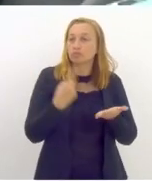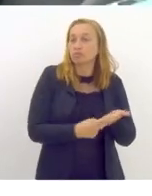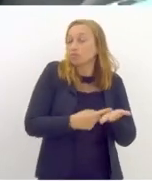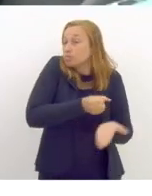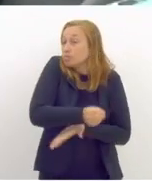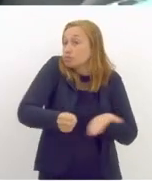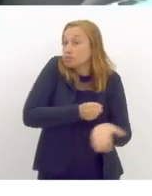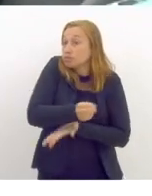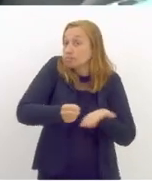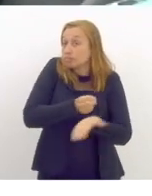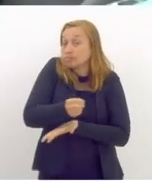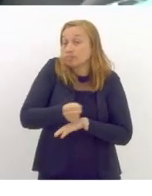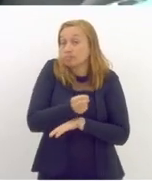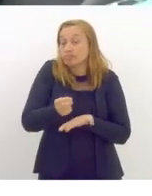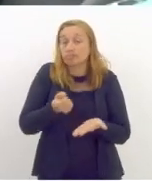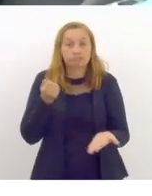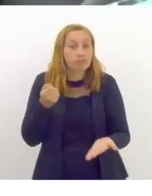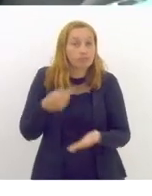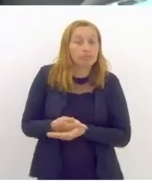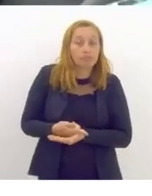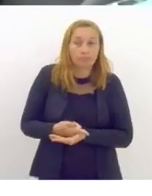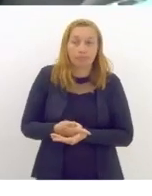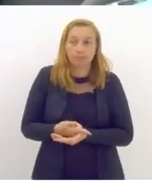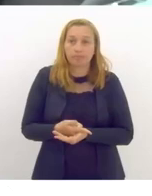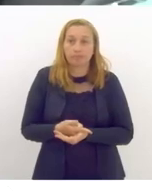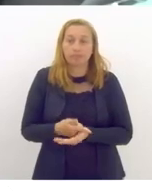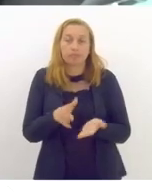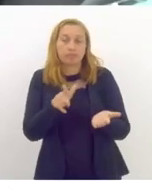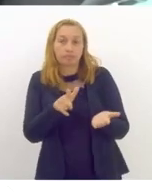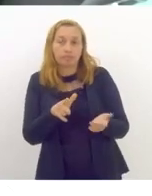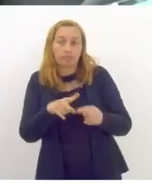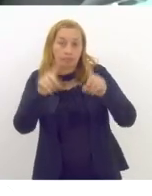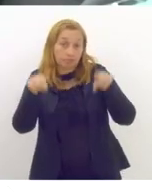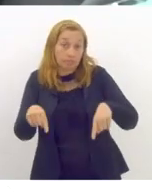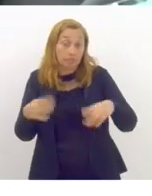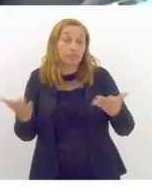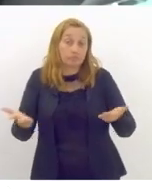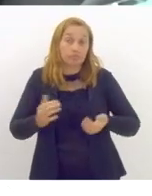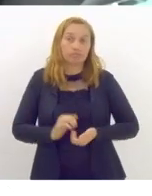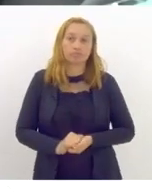básicos são os básicos como folha de pagamento